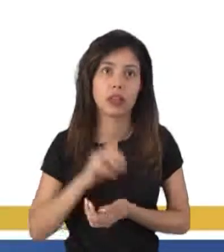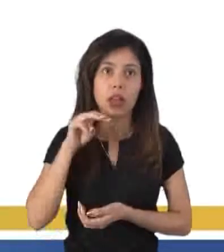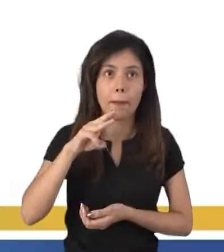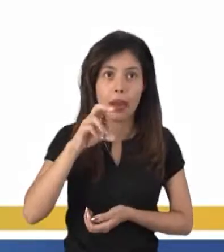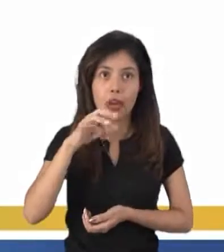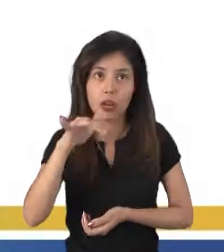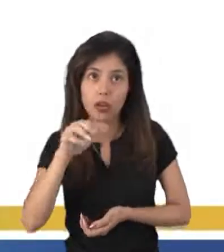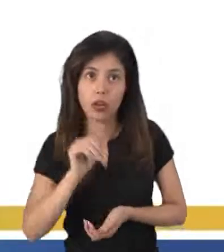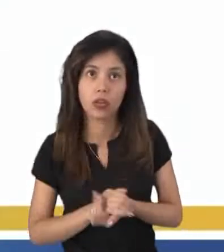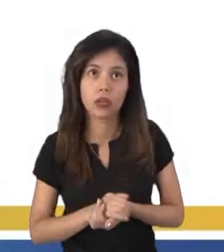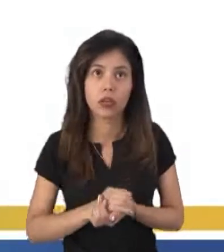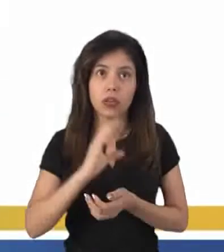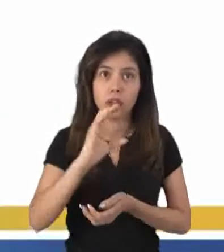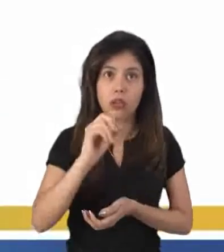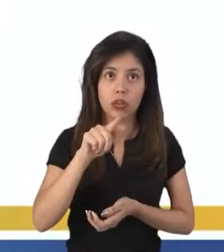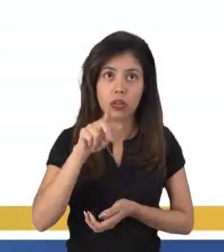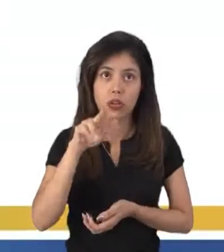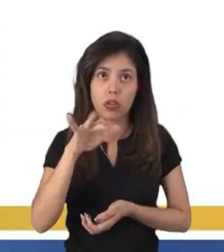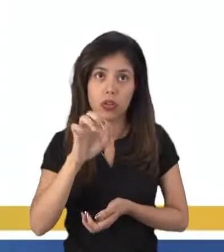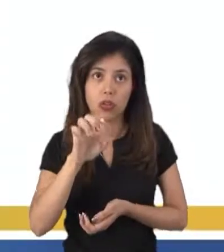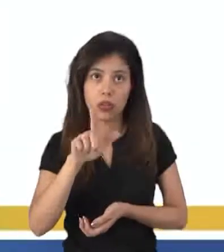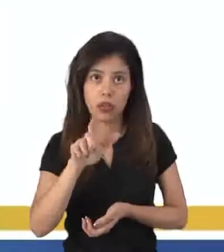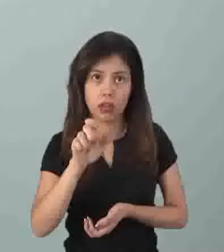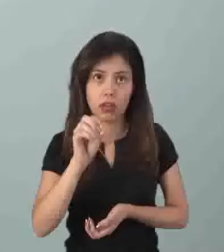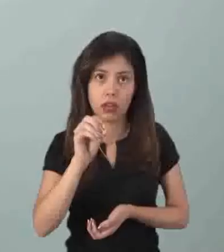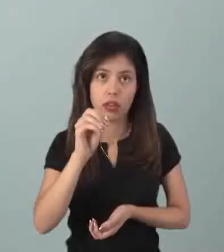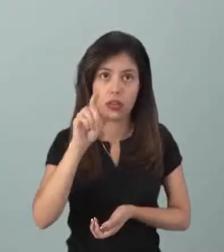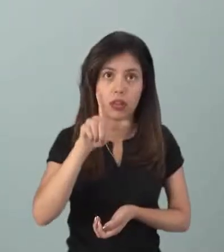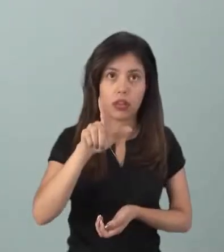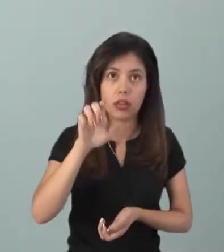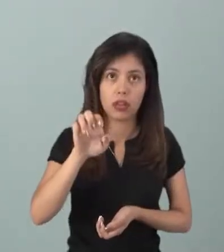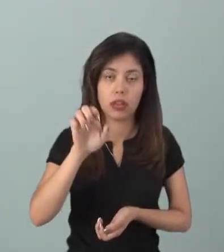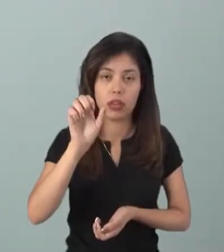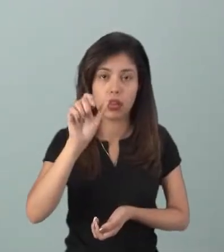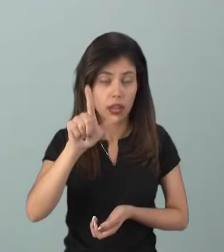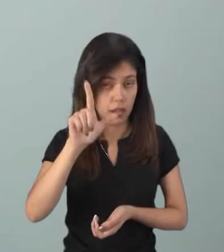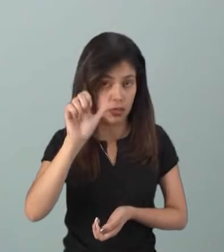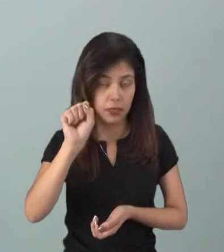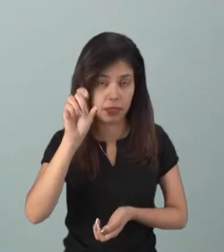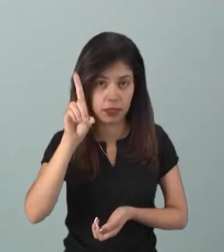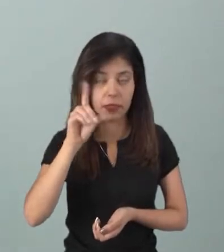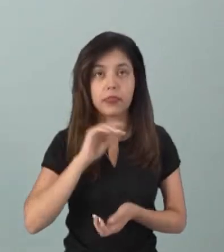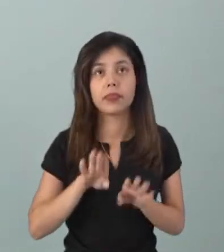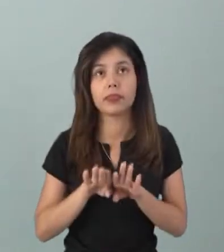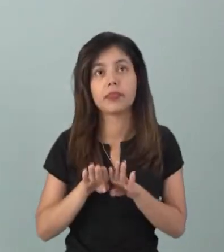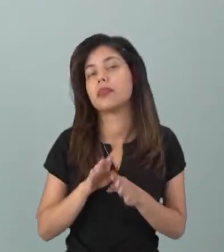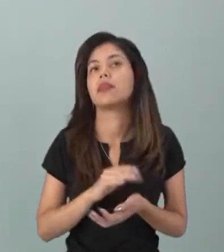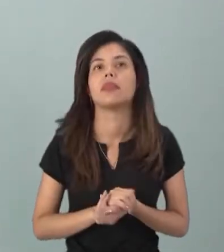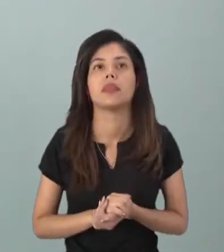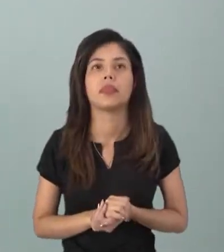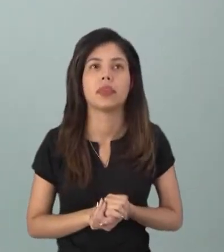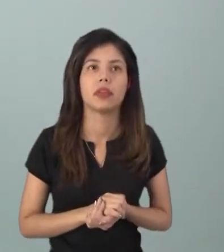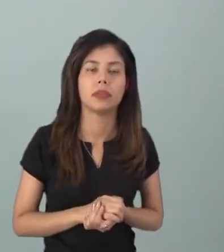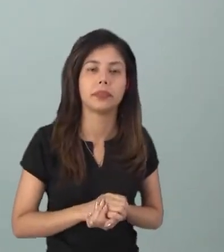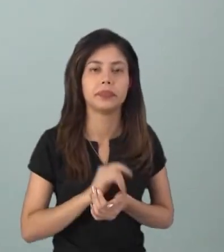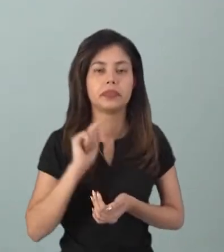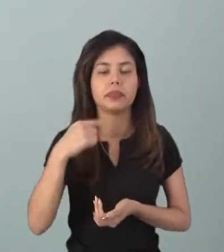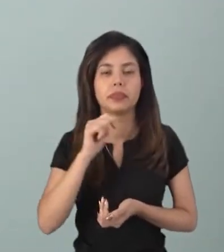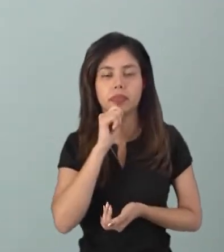maconha, cogumelo, êxtase e LSD também. Além da gente ver sobre